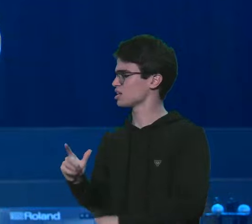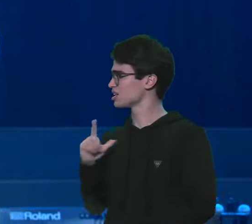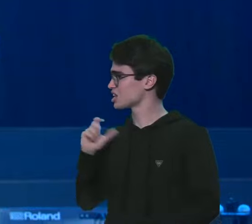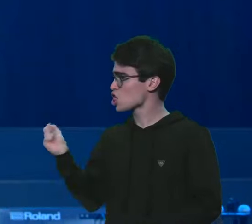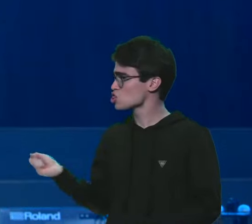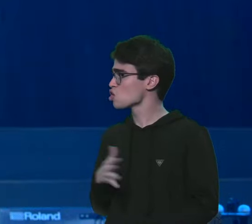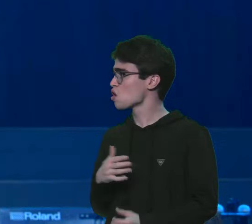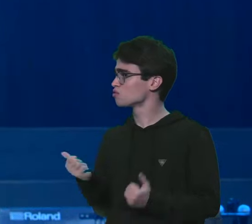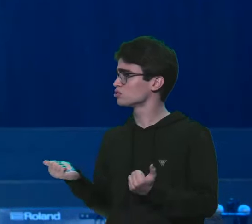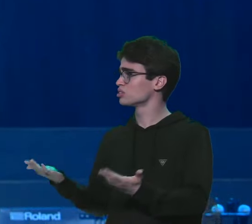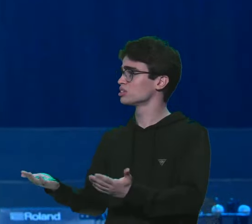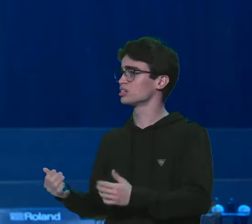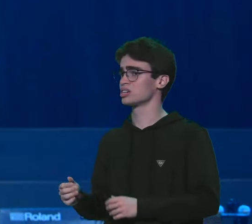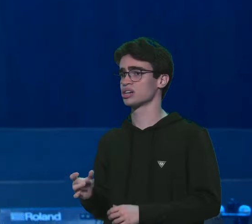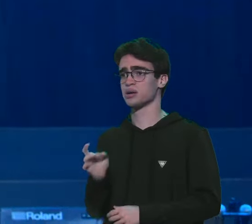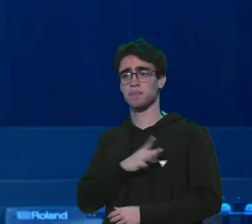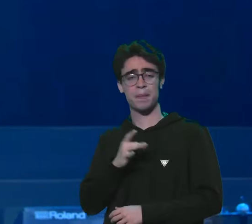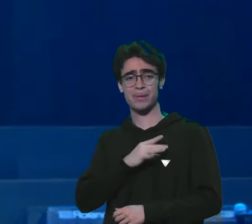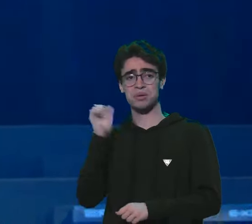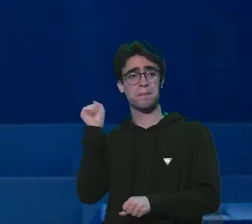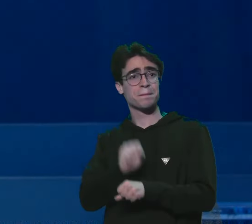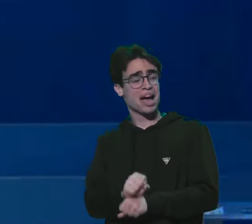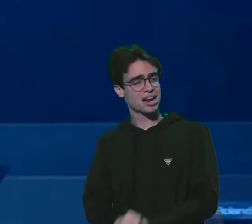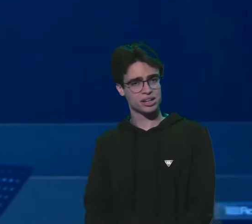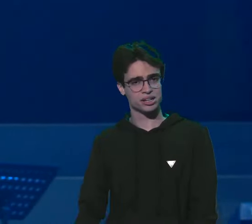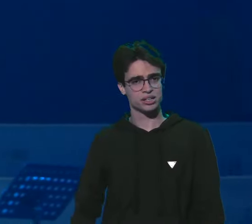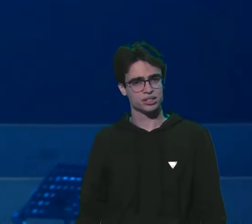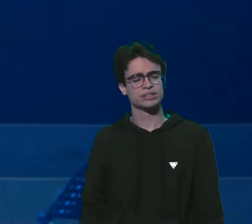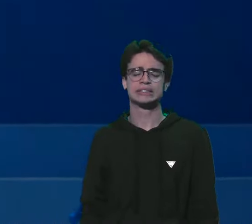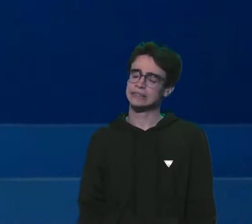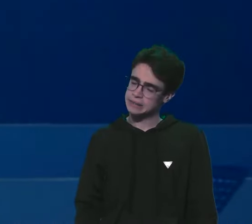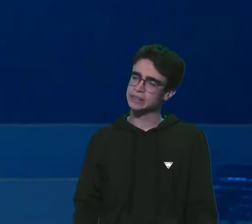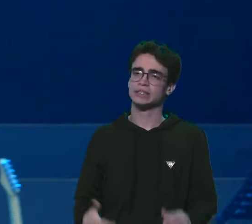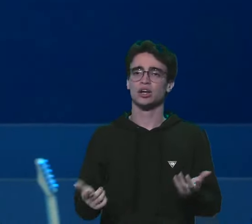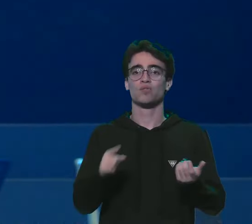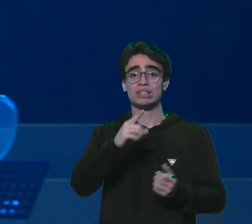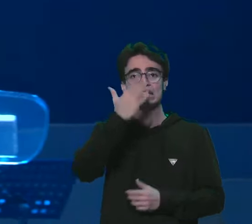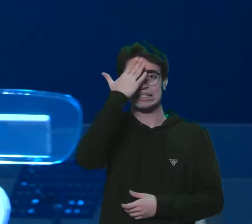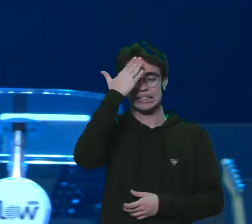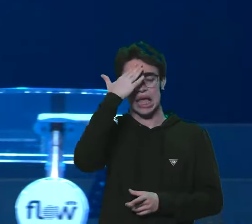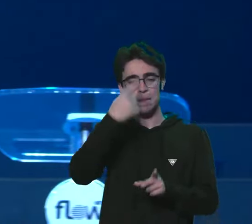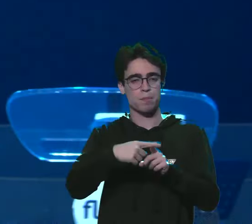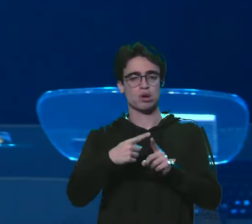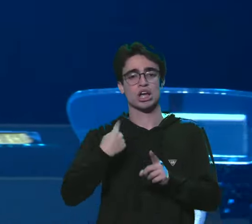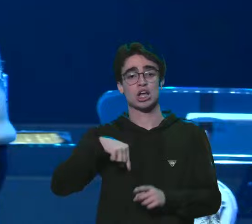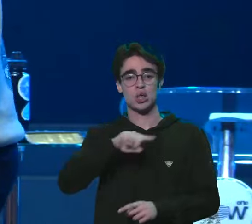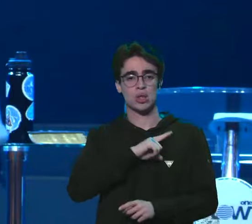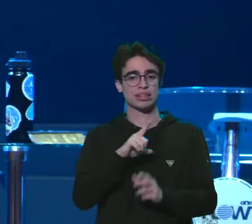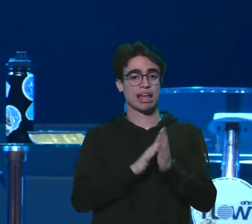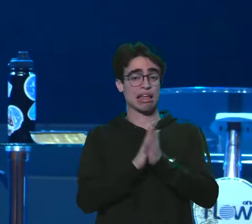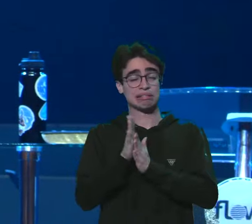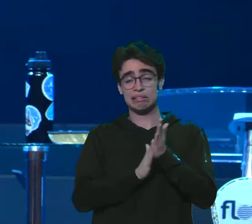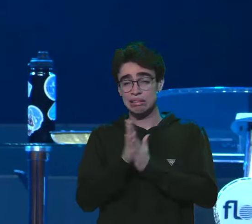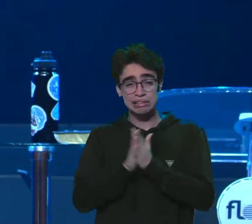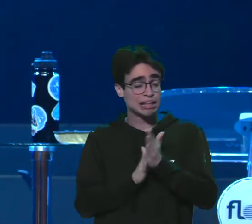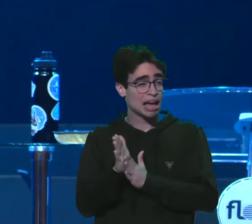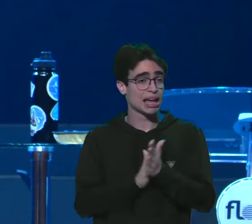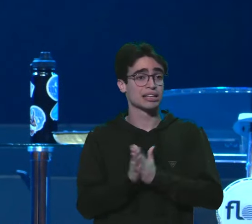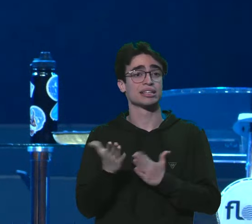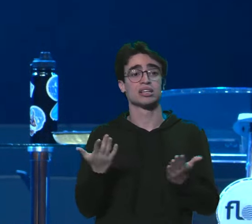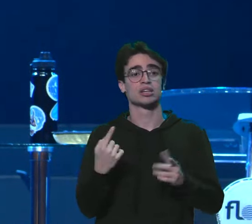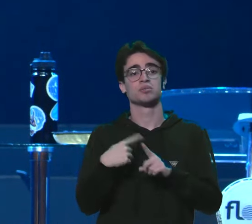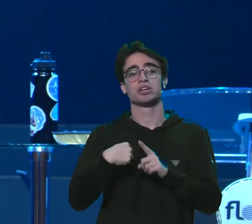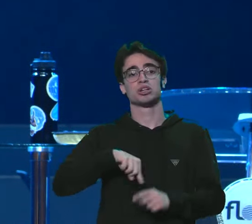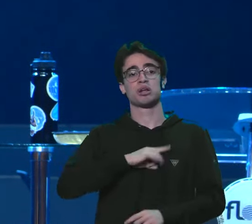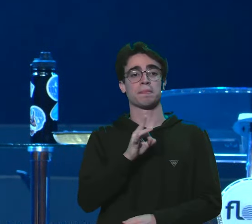no medo. Sabe por que nós vivemos com tanta ansiedade? Porque nós temos medo.